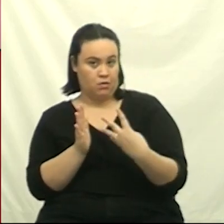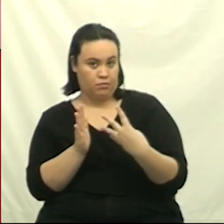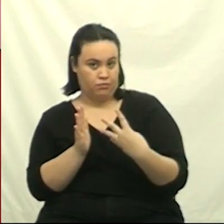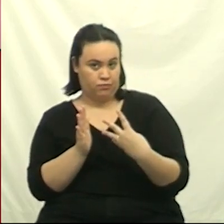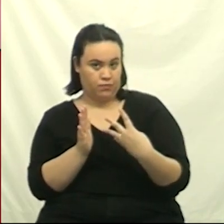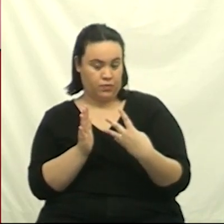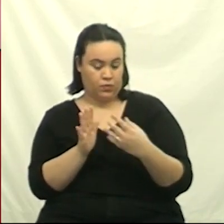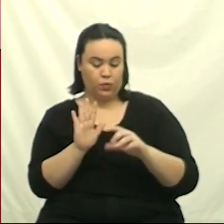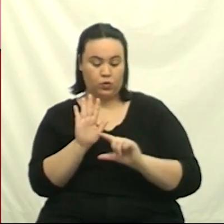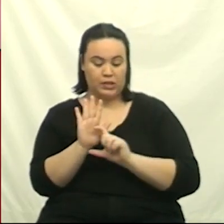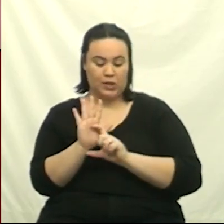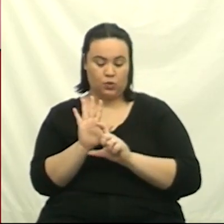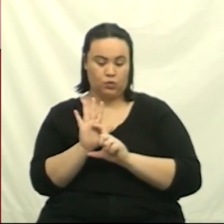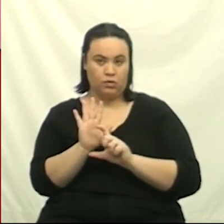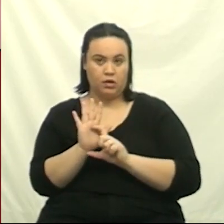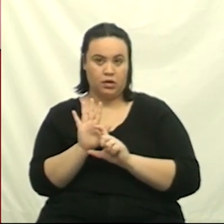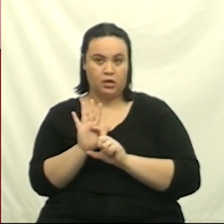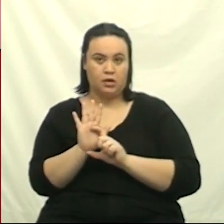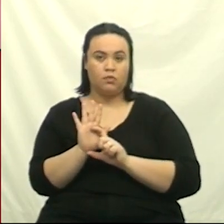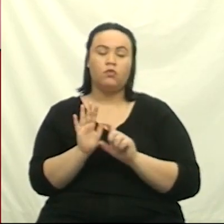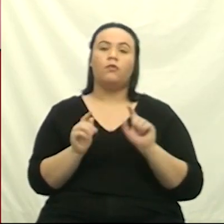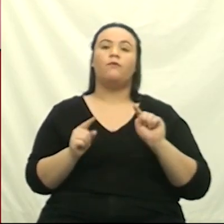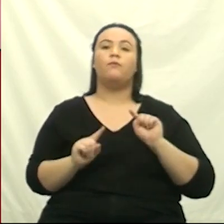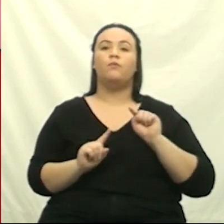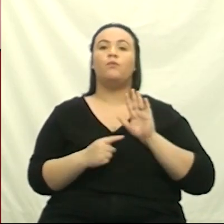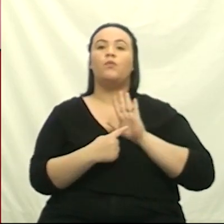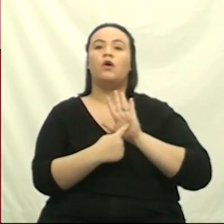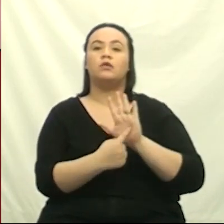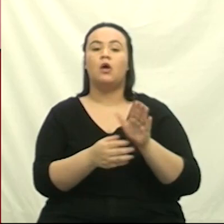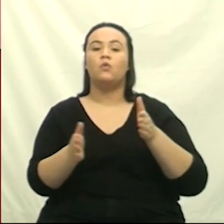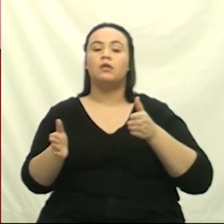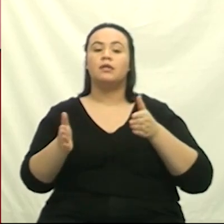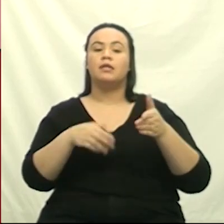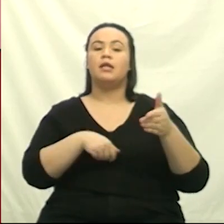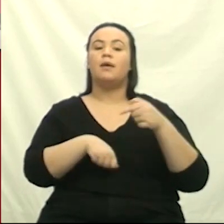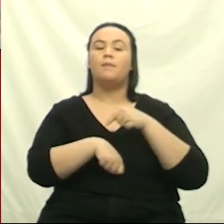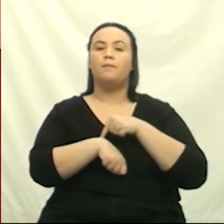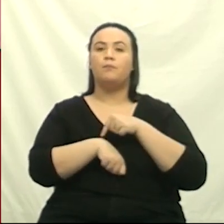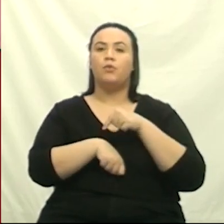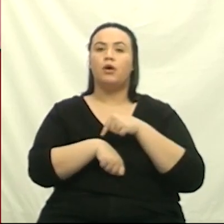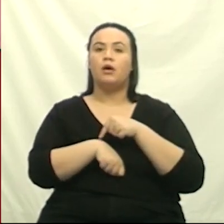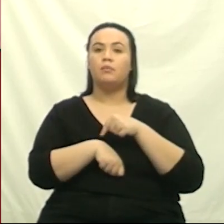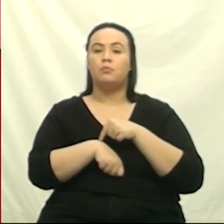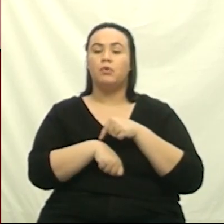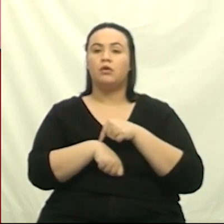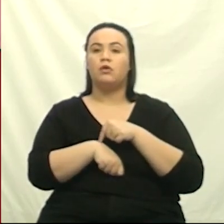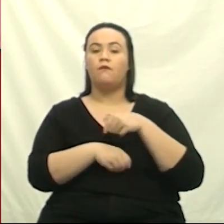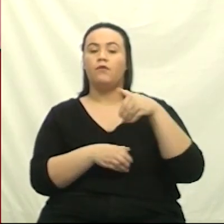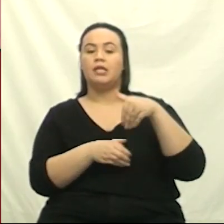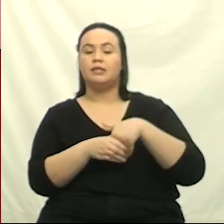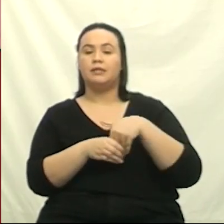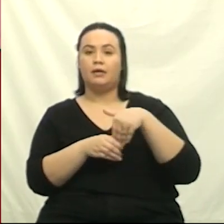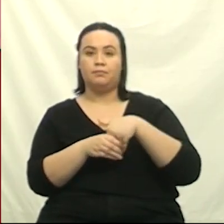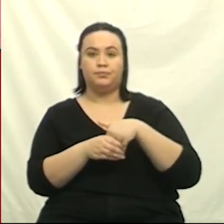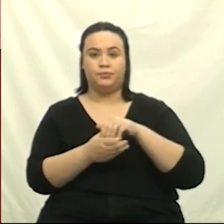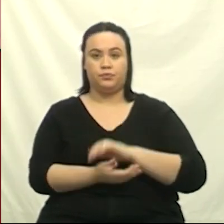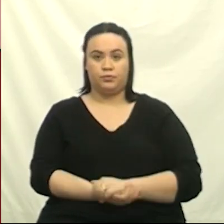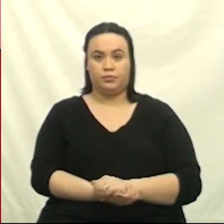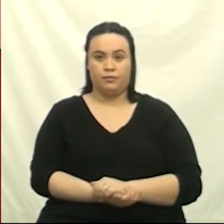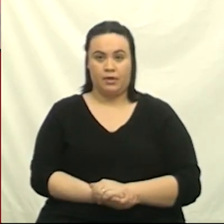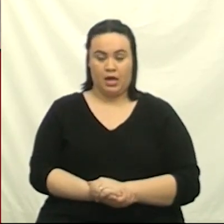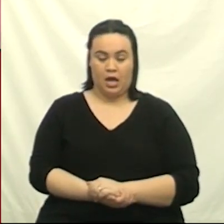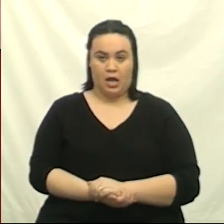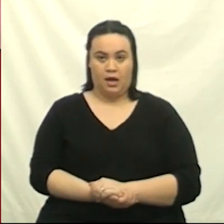o parágrafo segundo no que tange ao tempo ser durante o mandato então essa casa